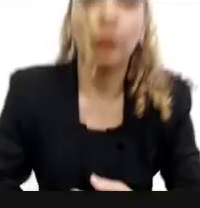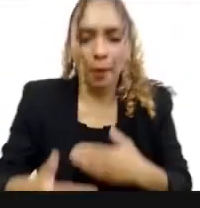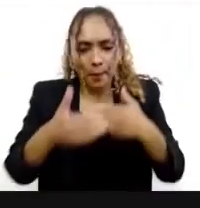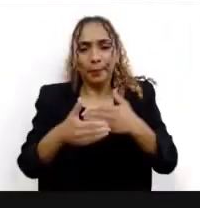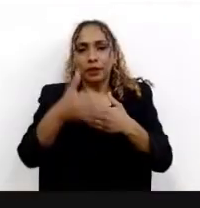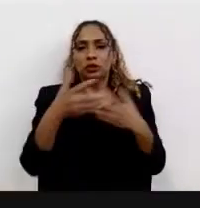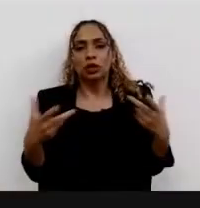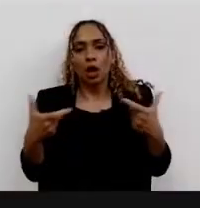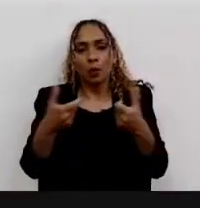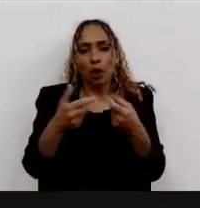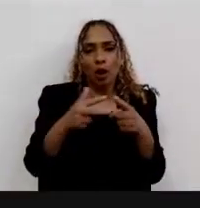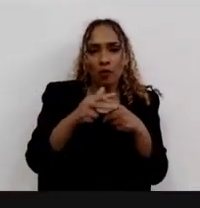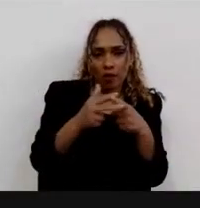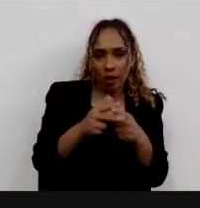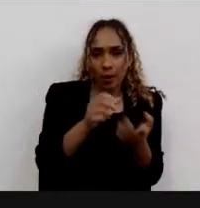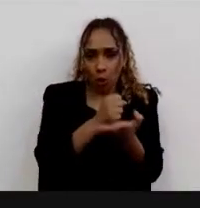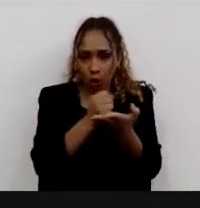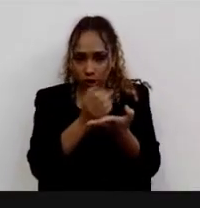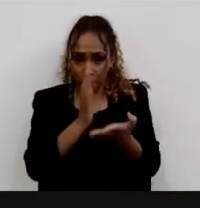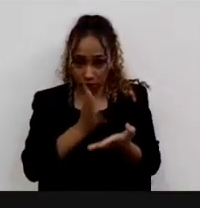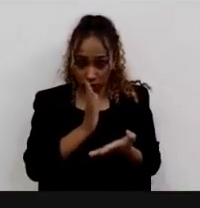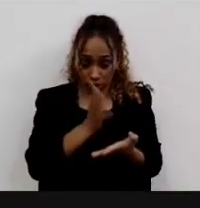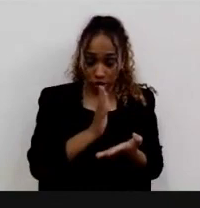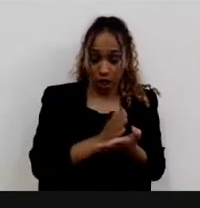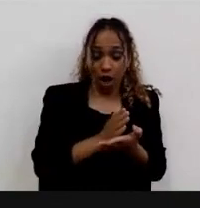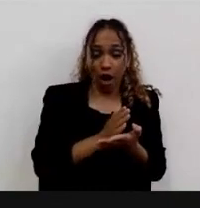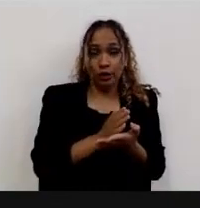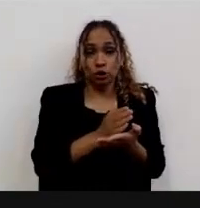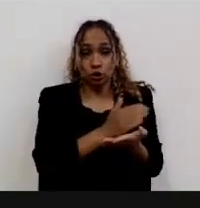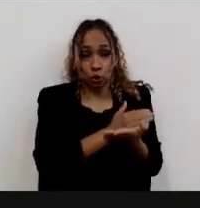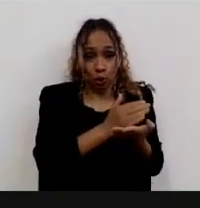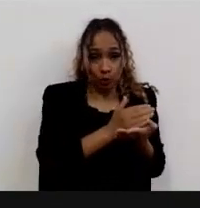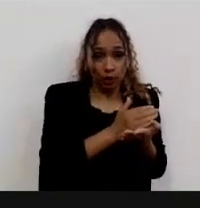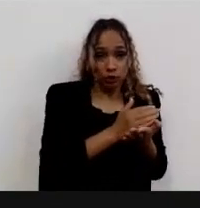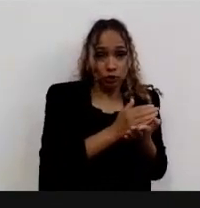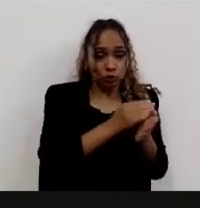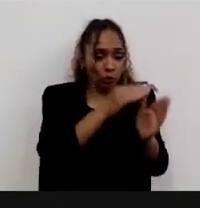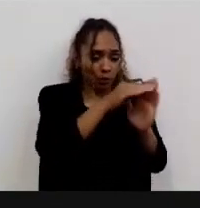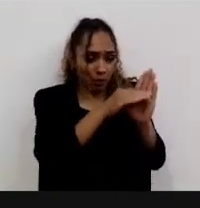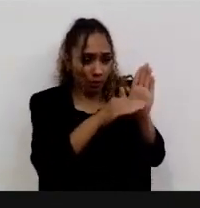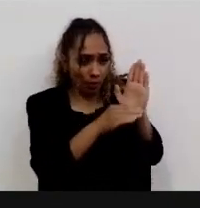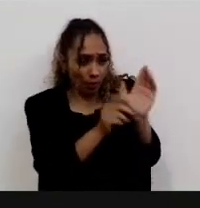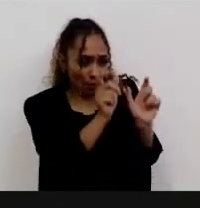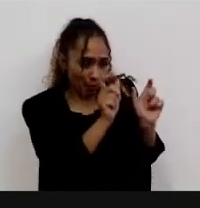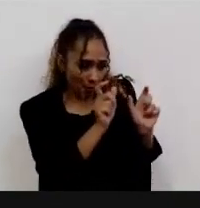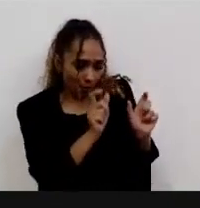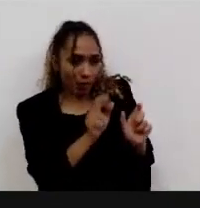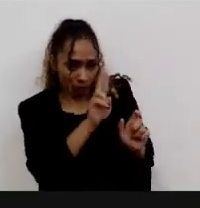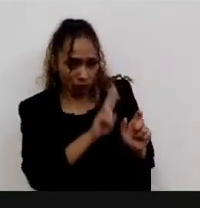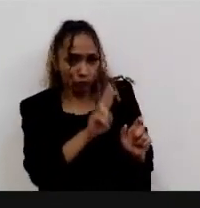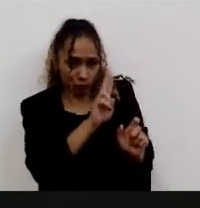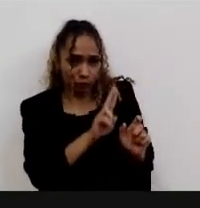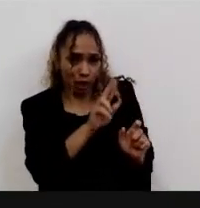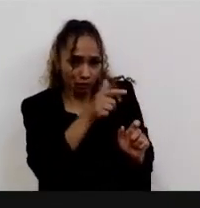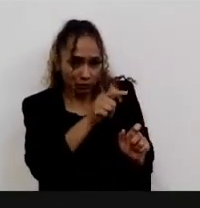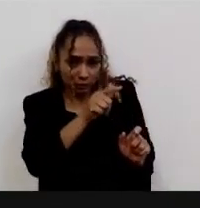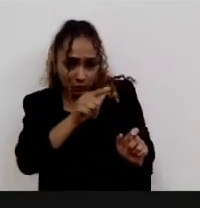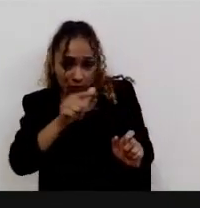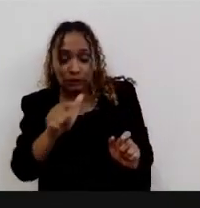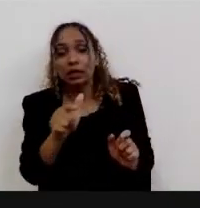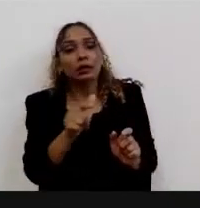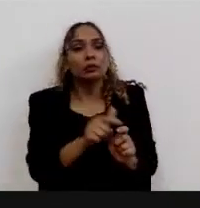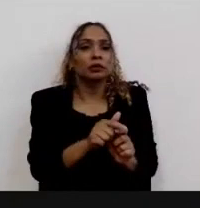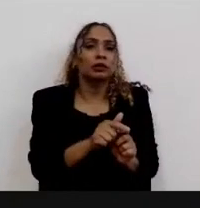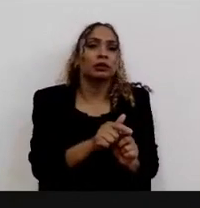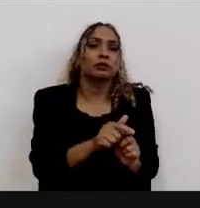aprimorar essa ferramenta que a gente já contratou. Em princípio, a gente colocou uma lista de palavras mais frequentes, que seriam sem as